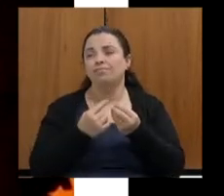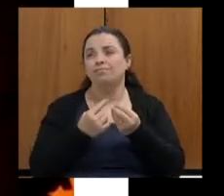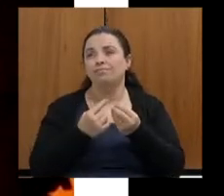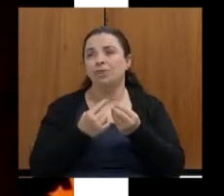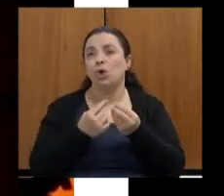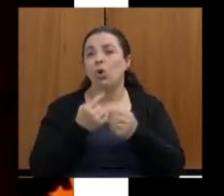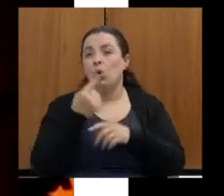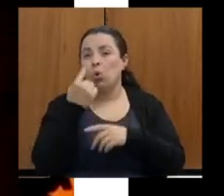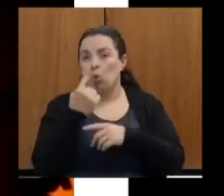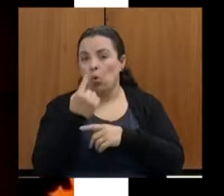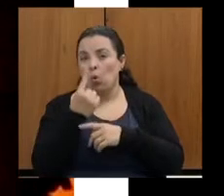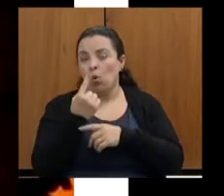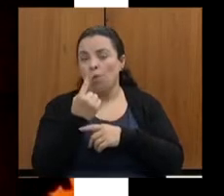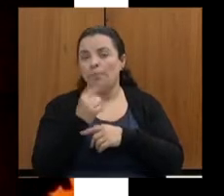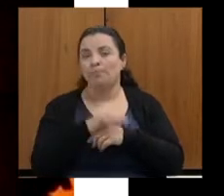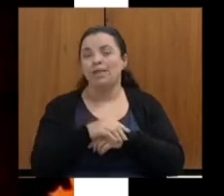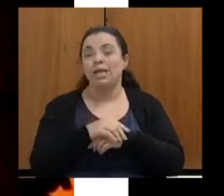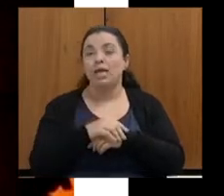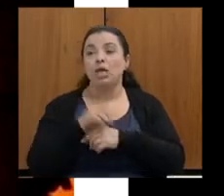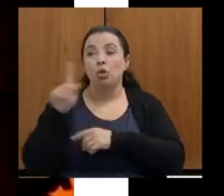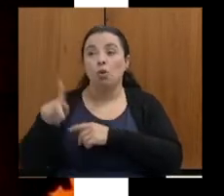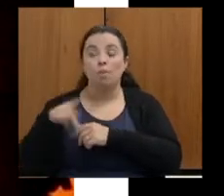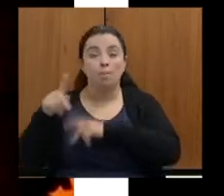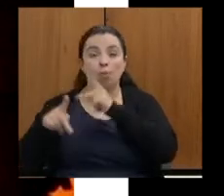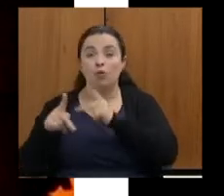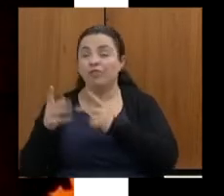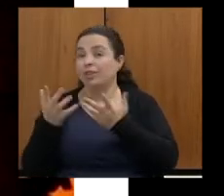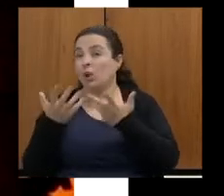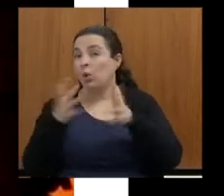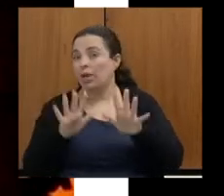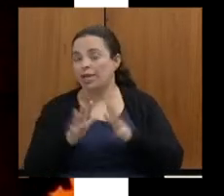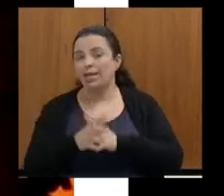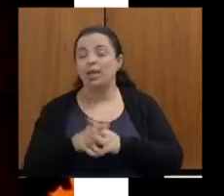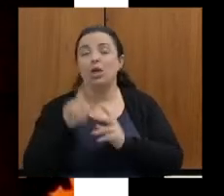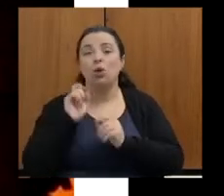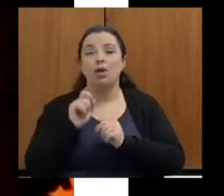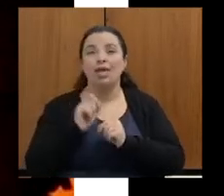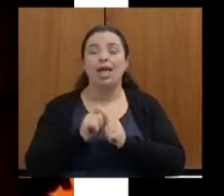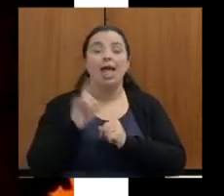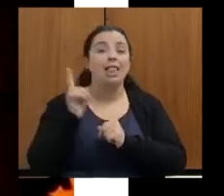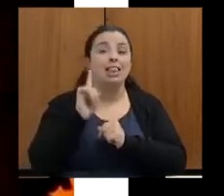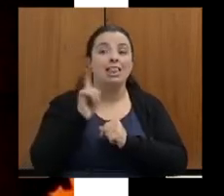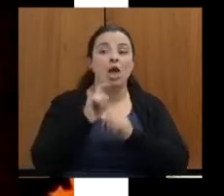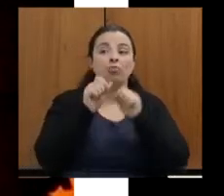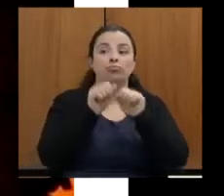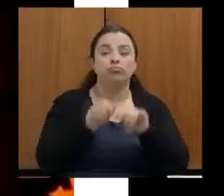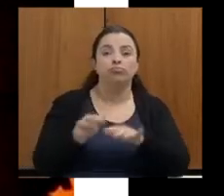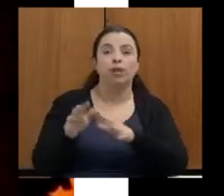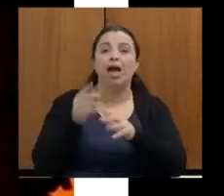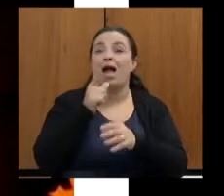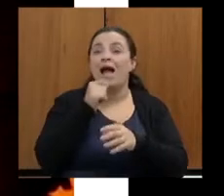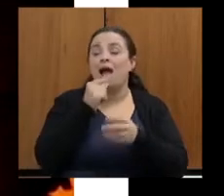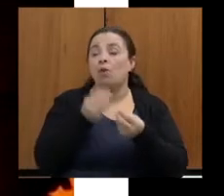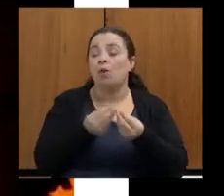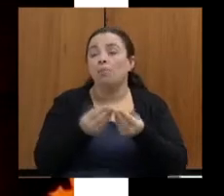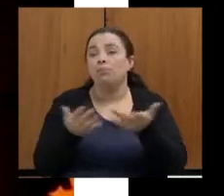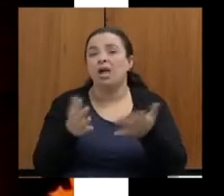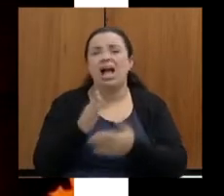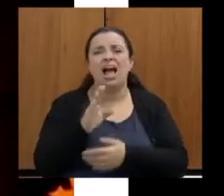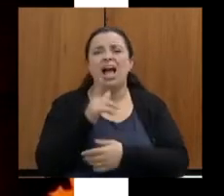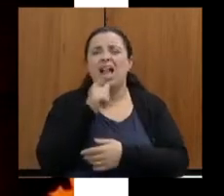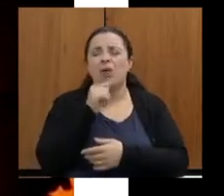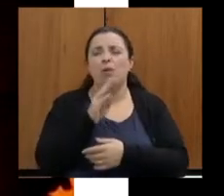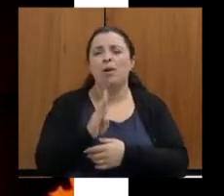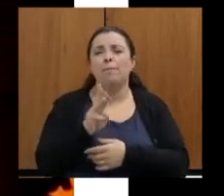muito combatido pelo povo de Gesteira que era a não redistribuição de água bruta no mutirão de casa em casa água bruta por quê